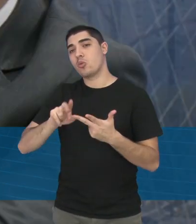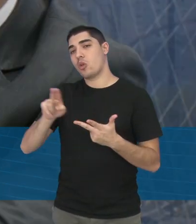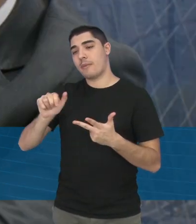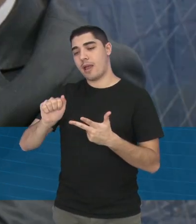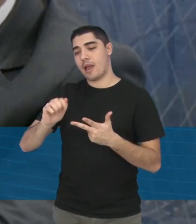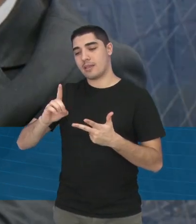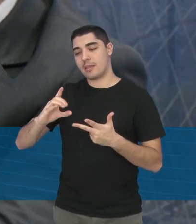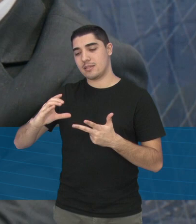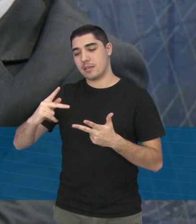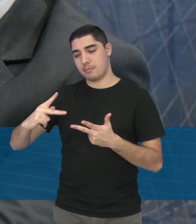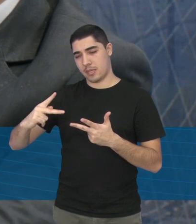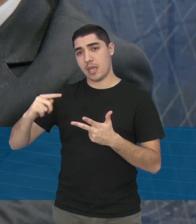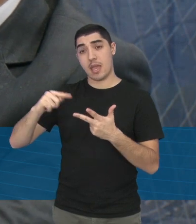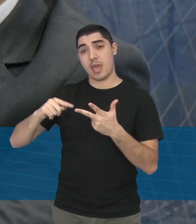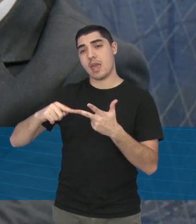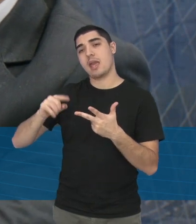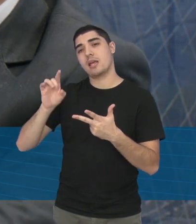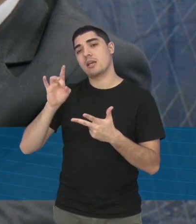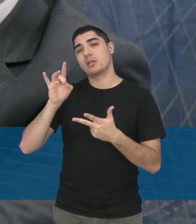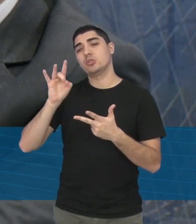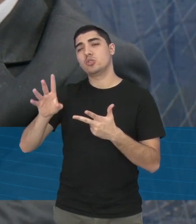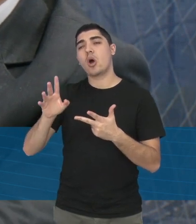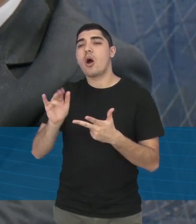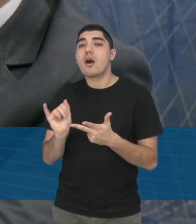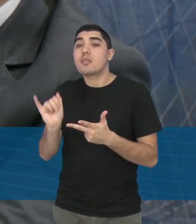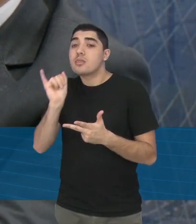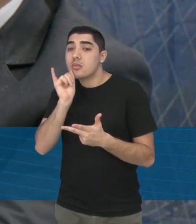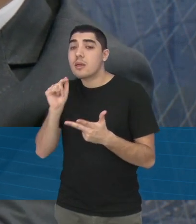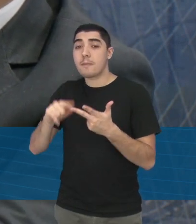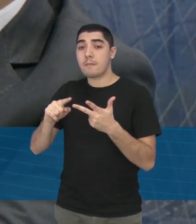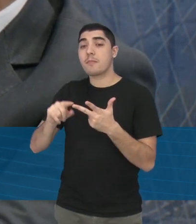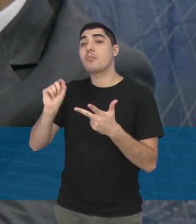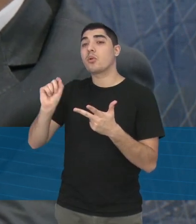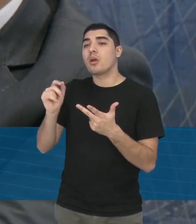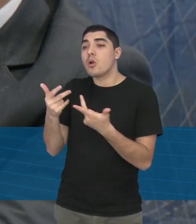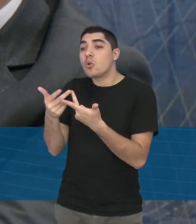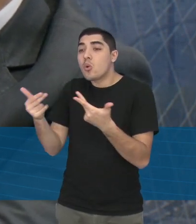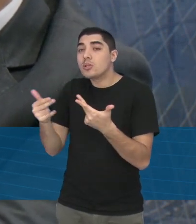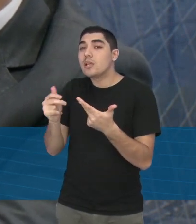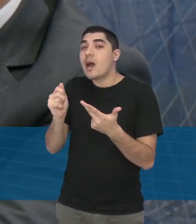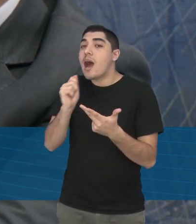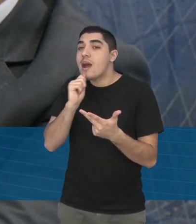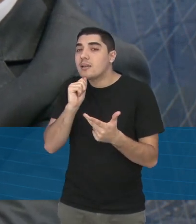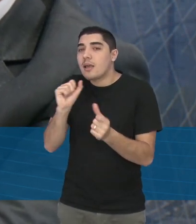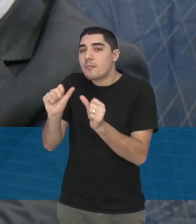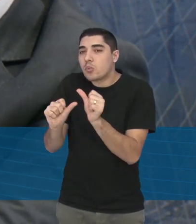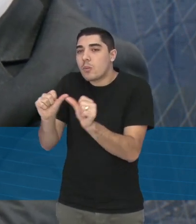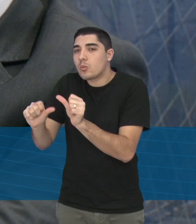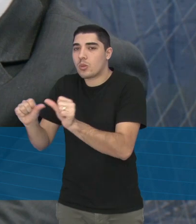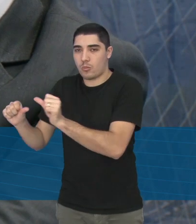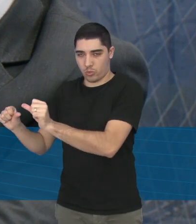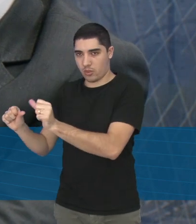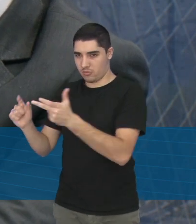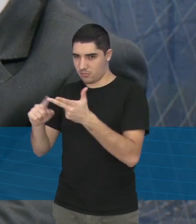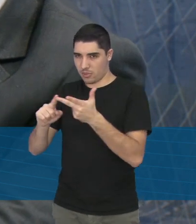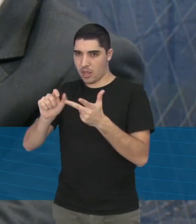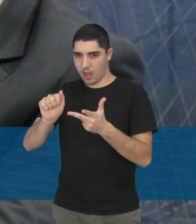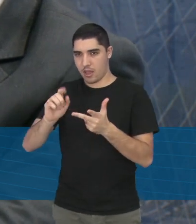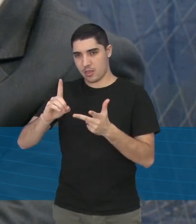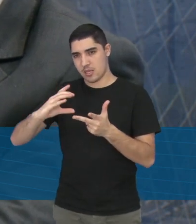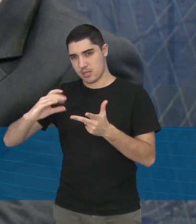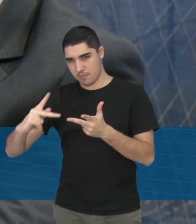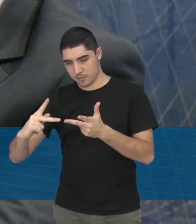ADCT, que era para ser provisório, ato das disposições constitucionais transitórias, que o estabelece.